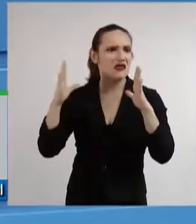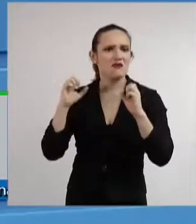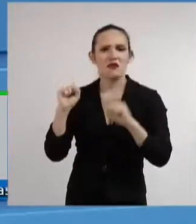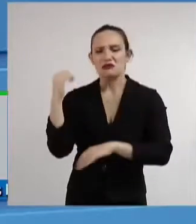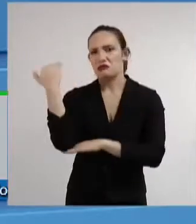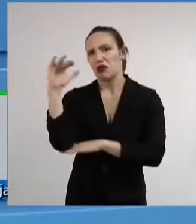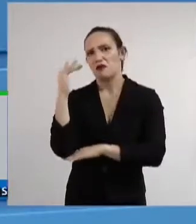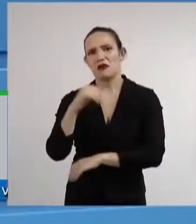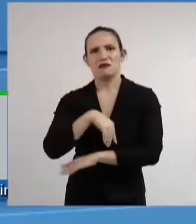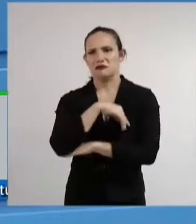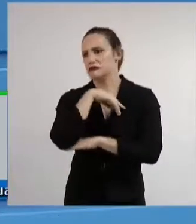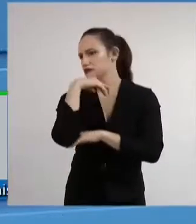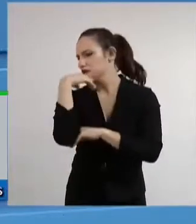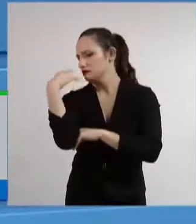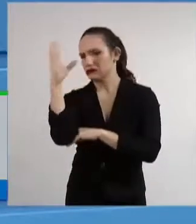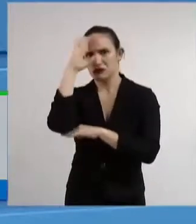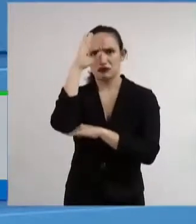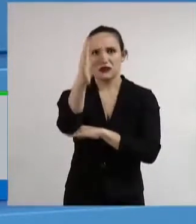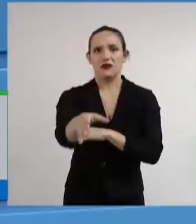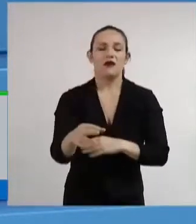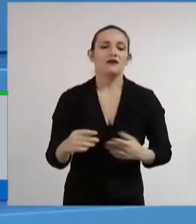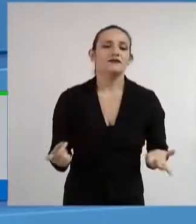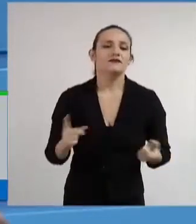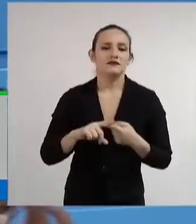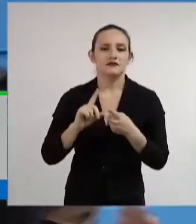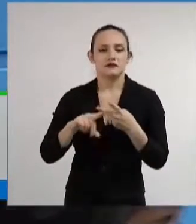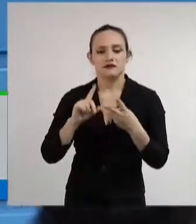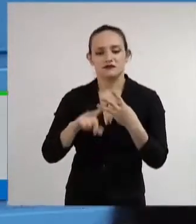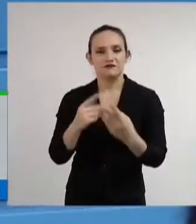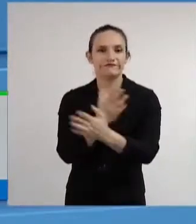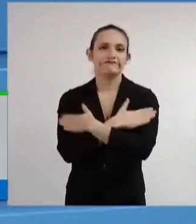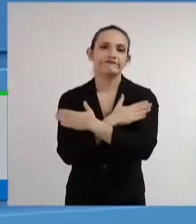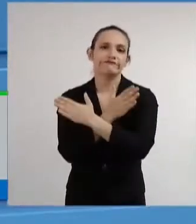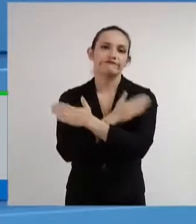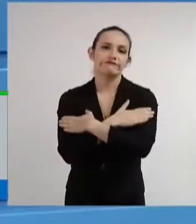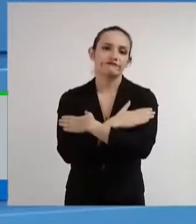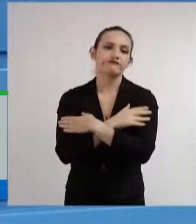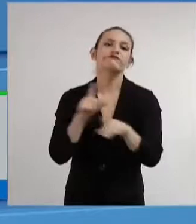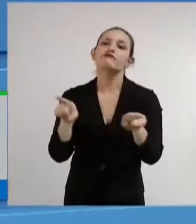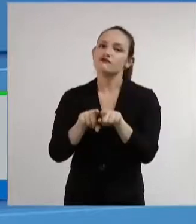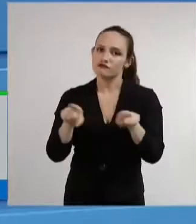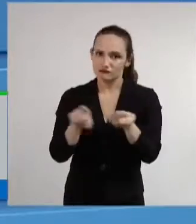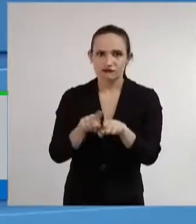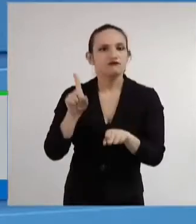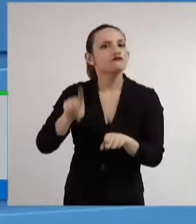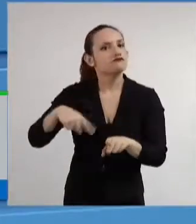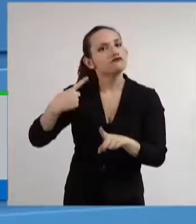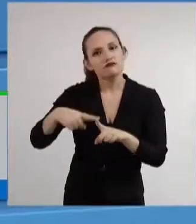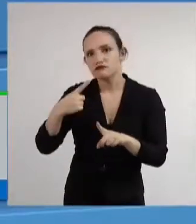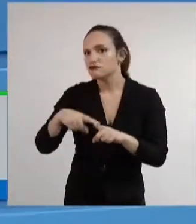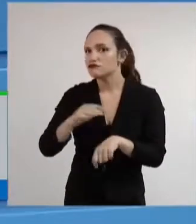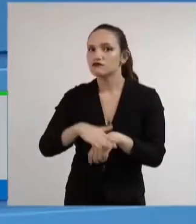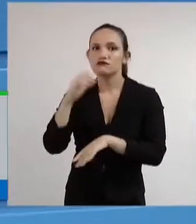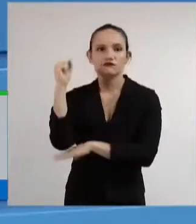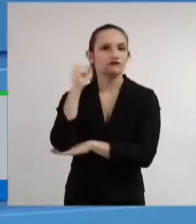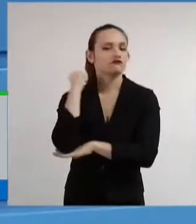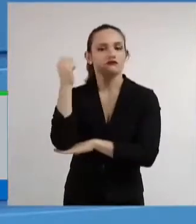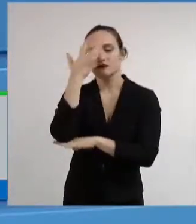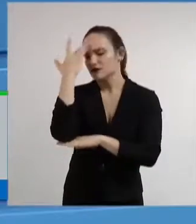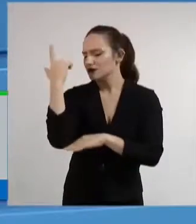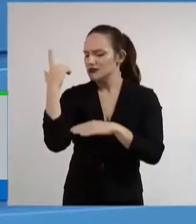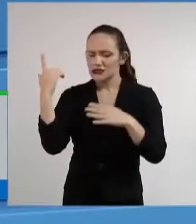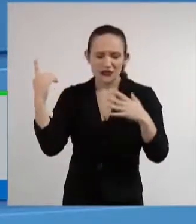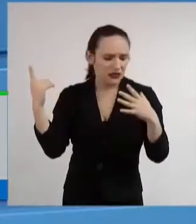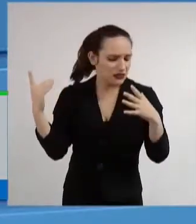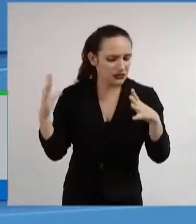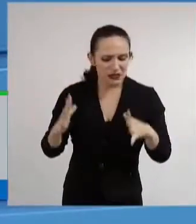das famílias e das pessoas. O desemprego, que para mim é algo dos mais graves, leva à